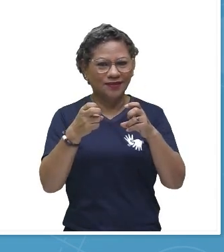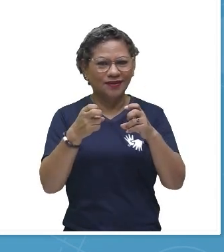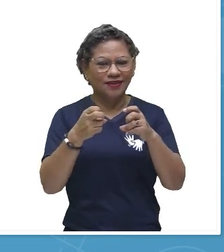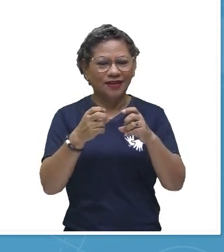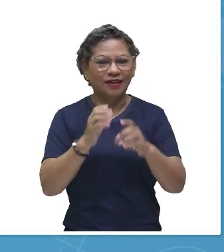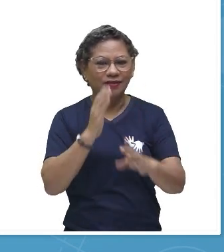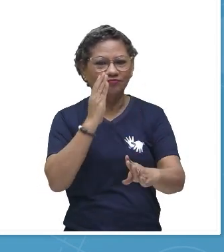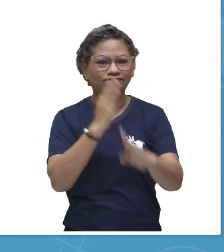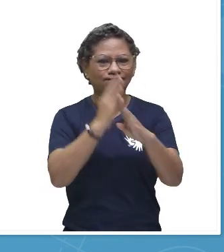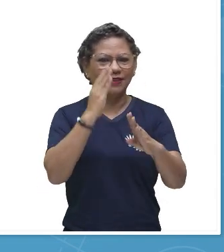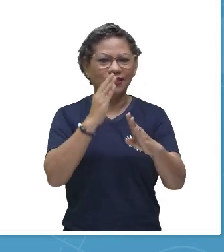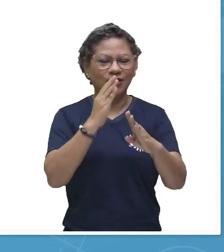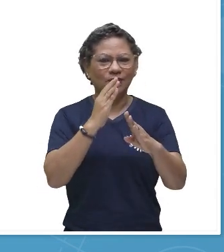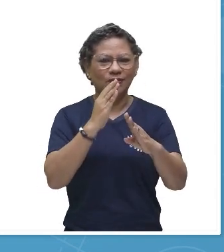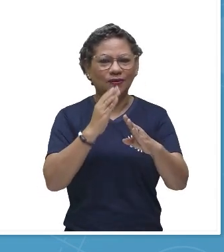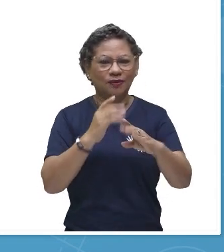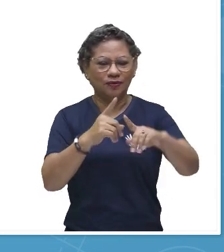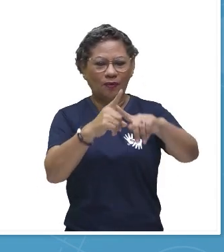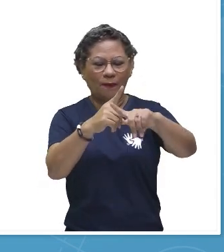ponto.